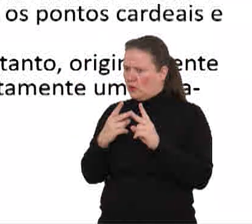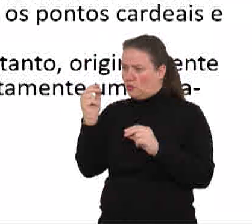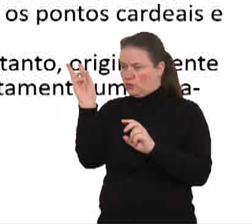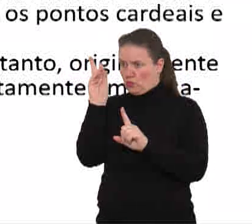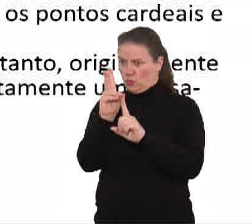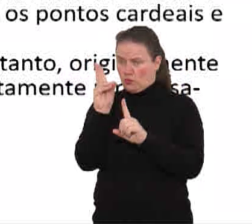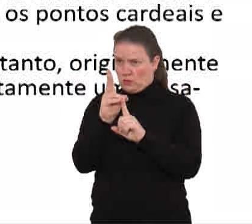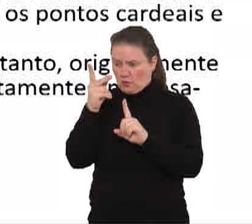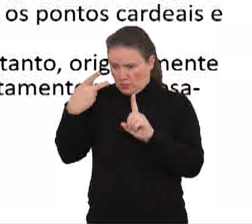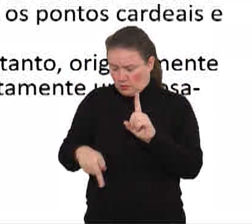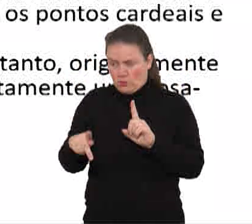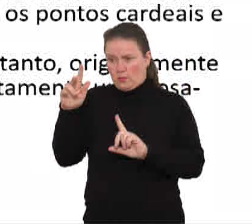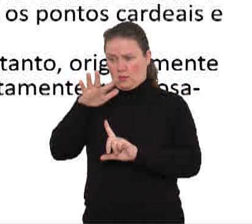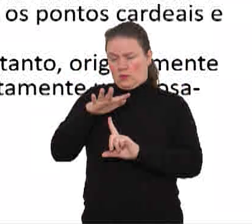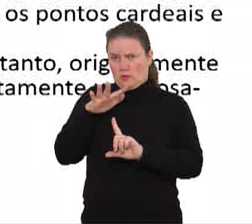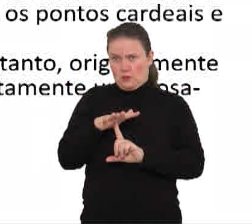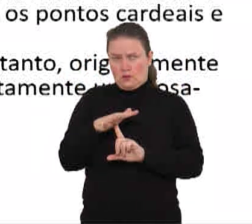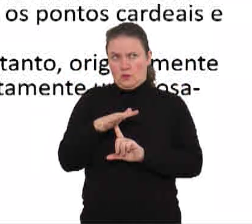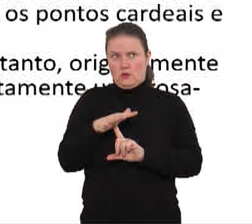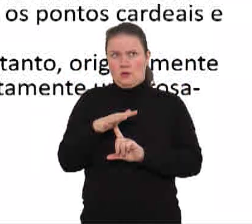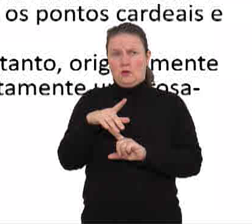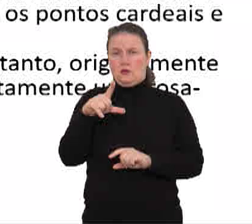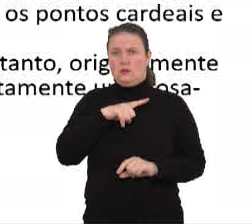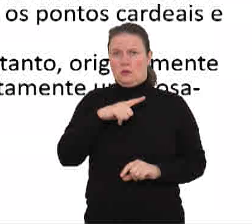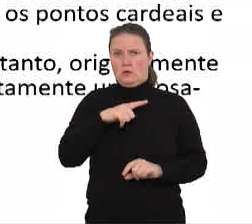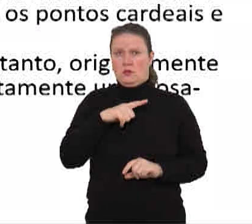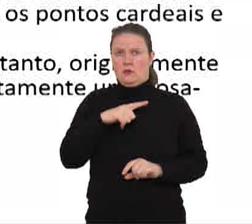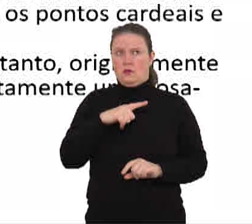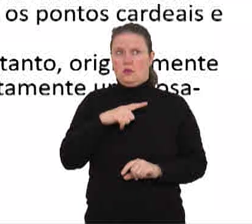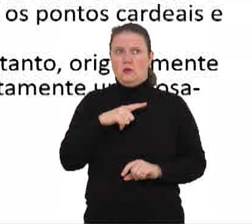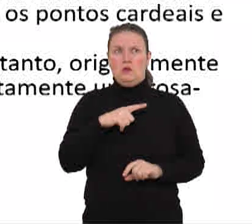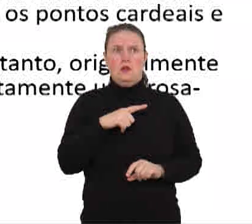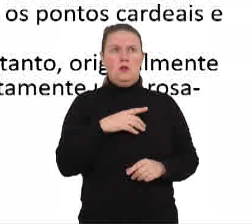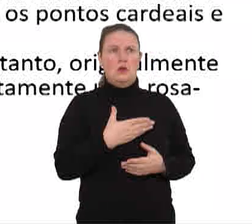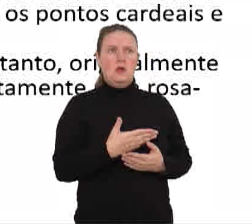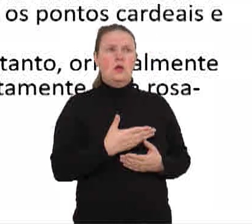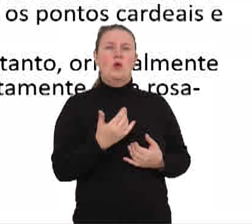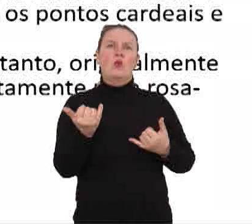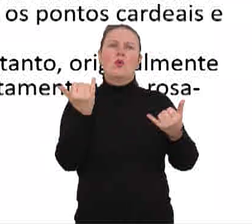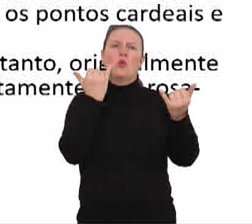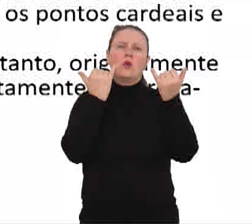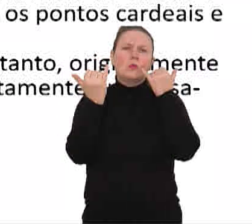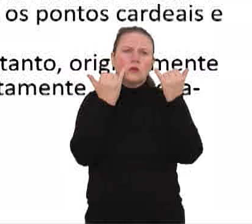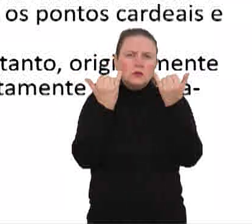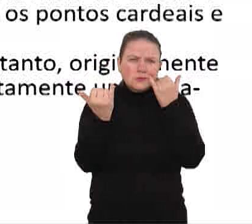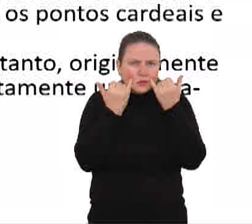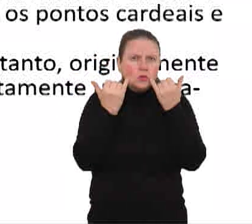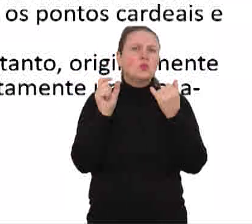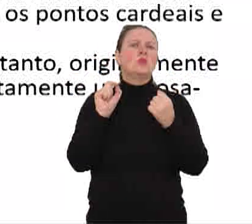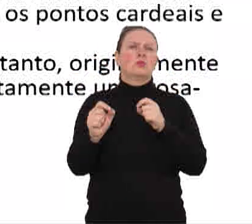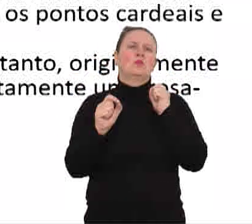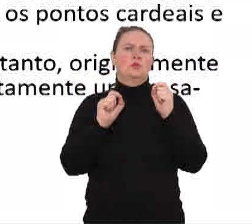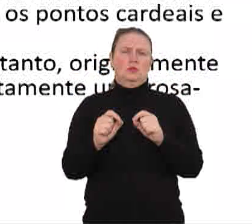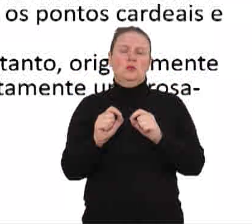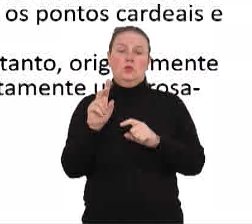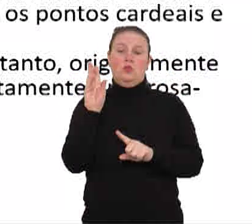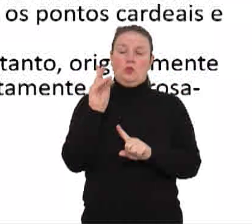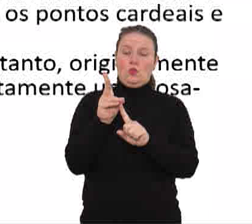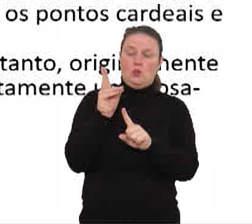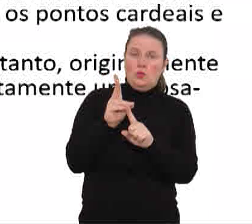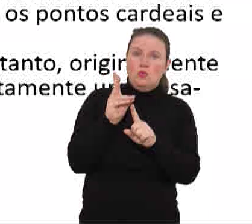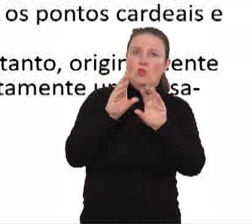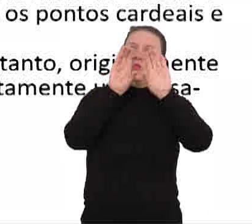Paraná? Os Guaranis têm uma rosa dos ventos. Uma informação que li sobre a gênese Guarani era de que no